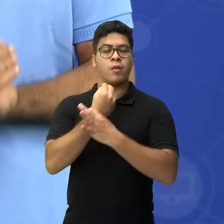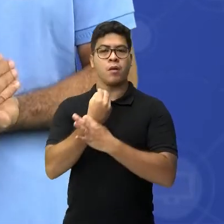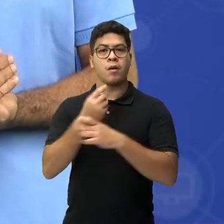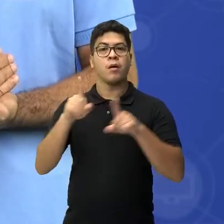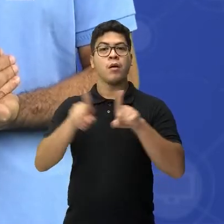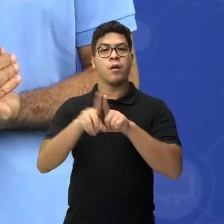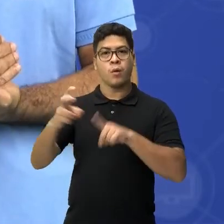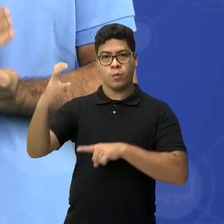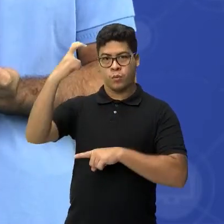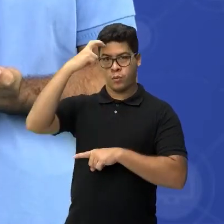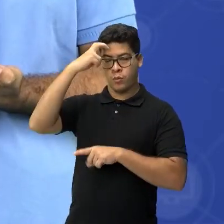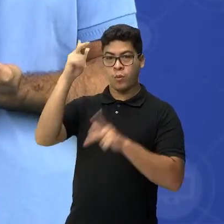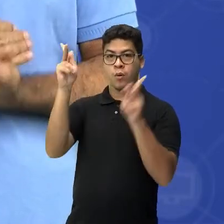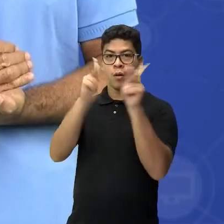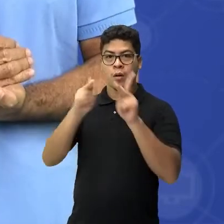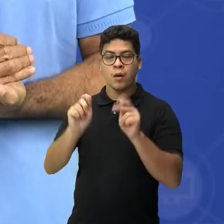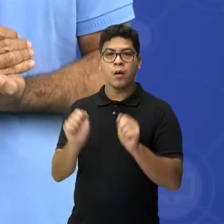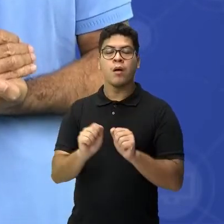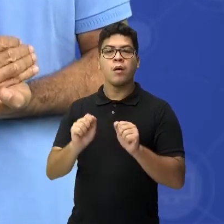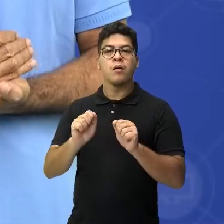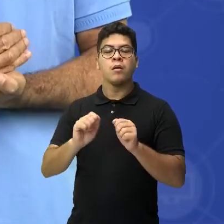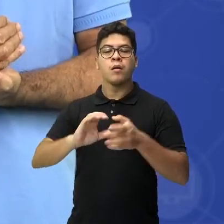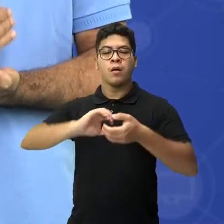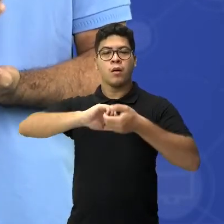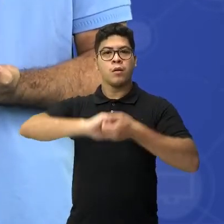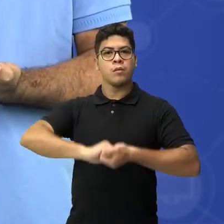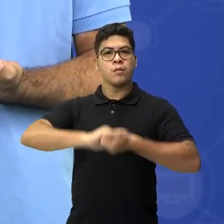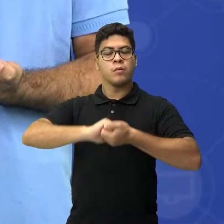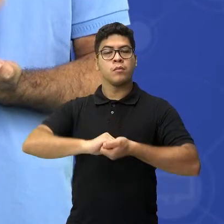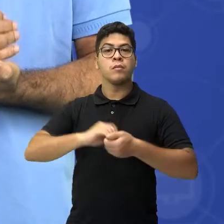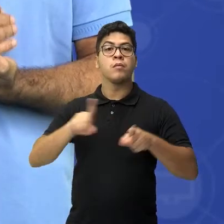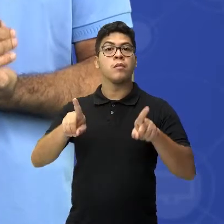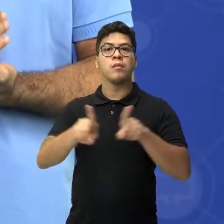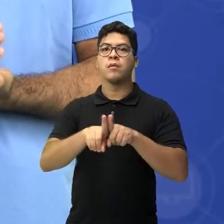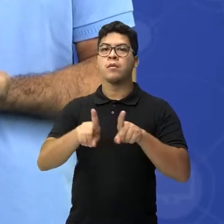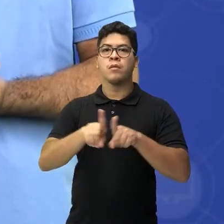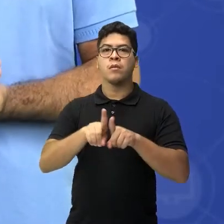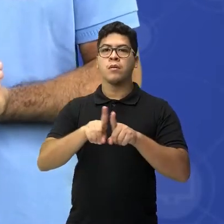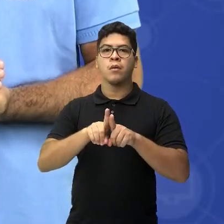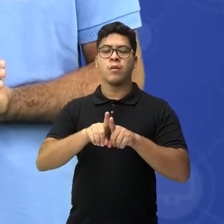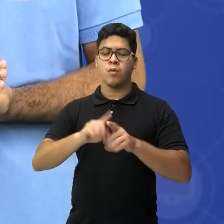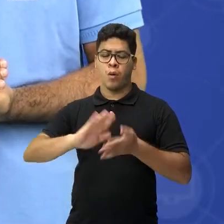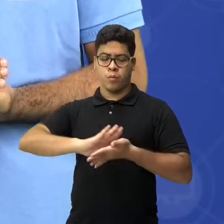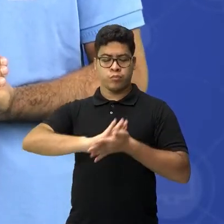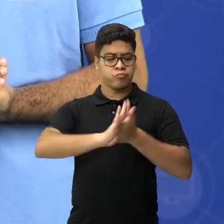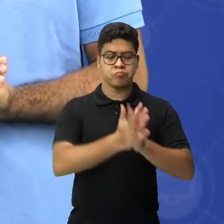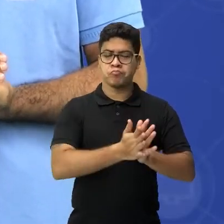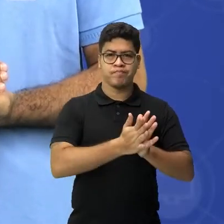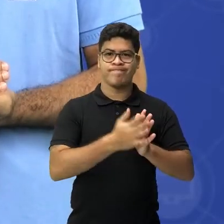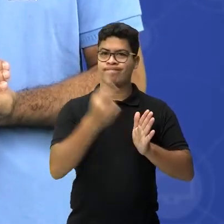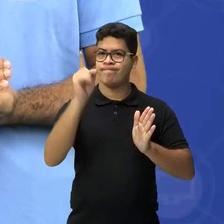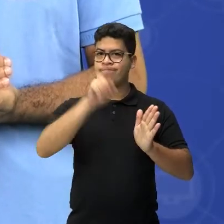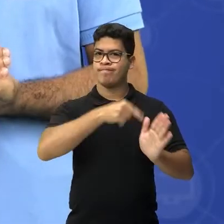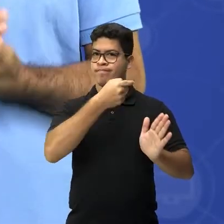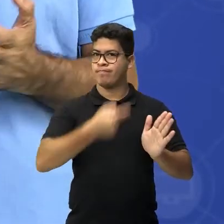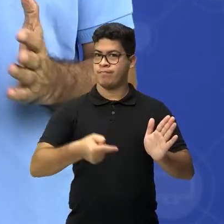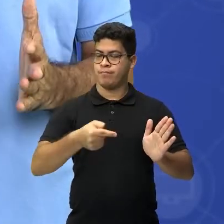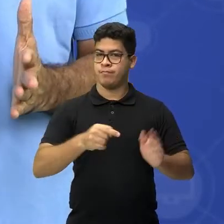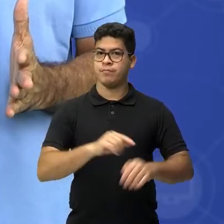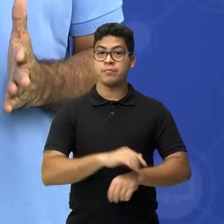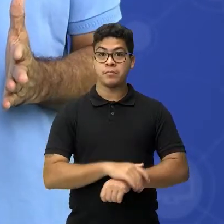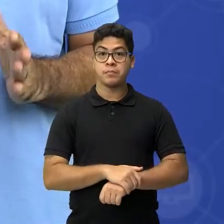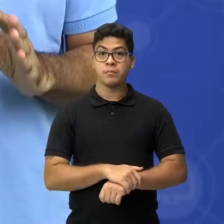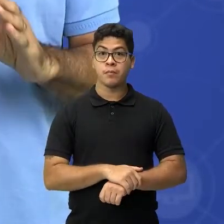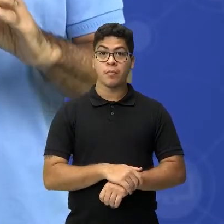cultura da paz, da solidariedade e da não discriminação. Certo? Então